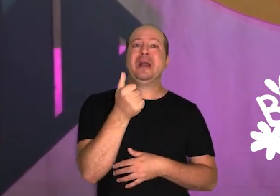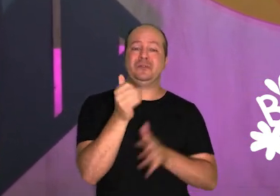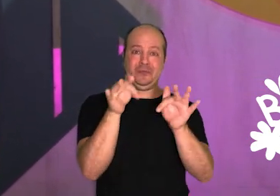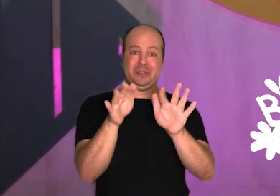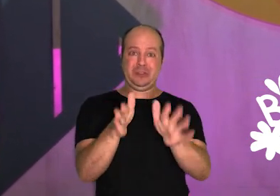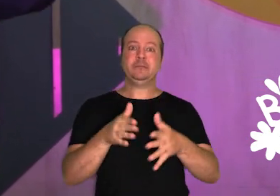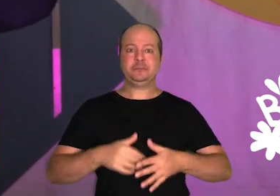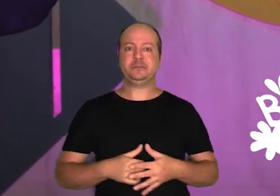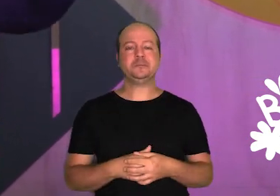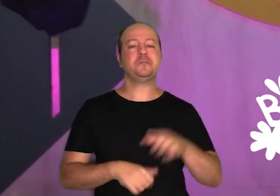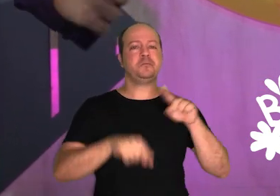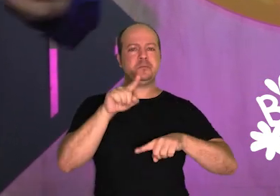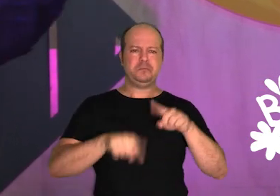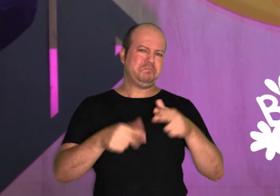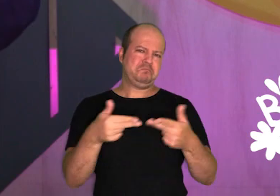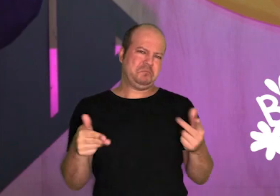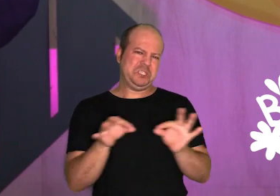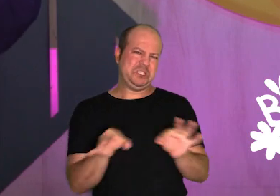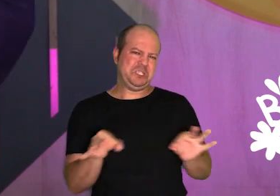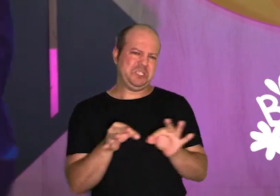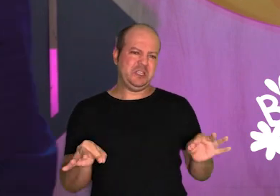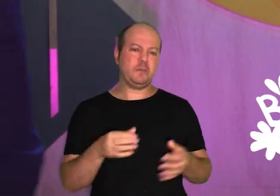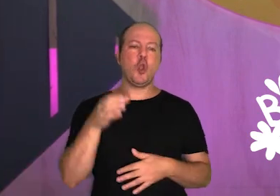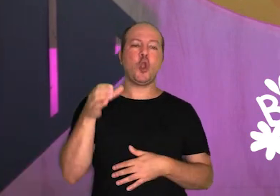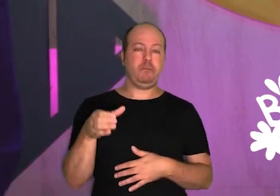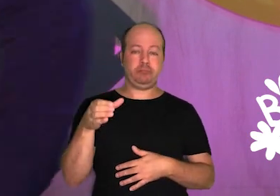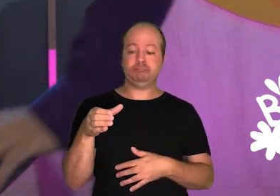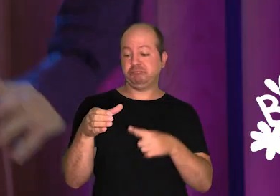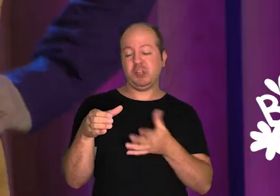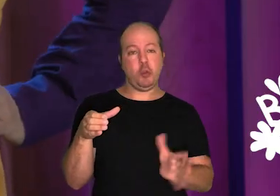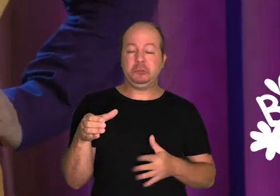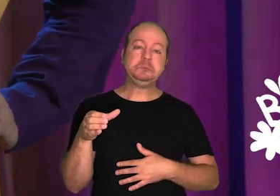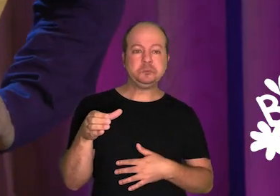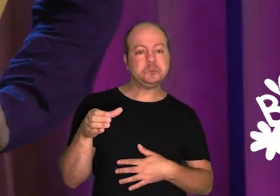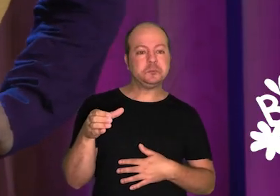fim. Objeto, um objeto muito simples. Um copo. Segura o copo.